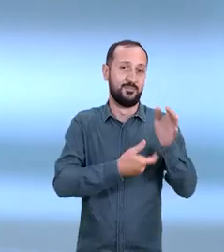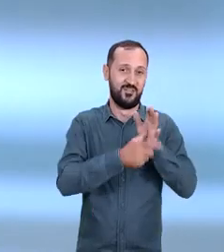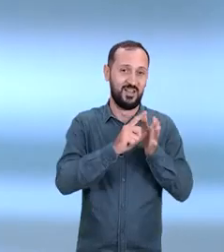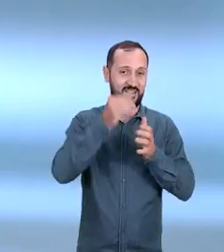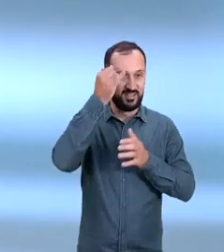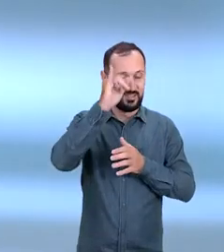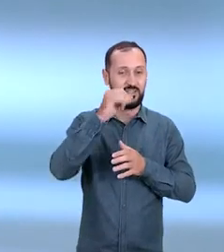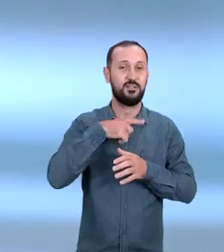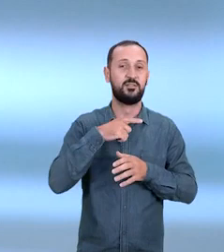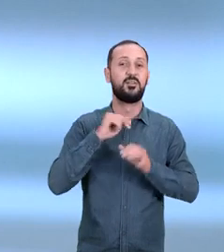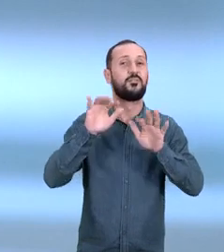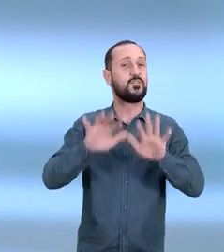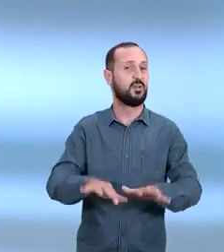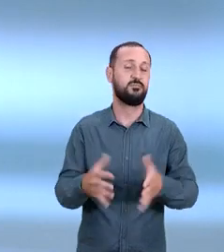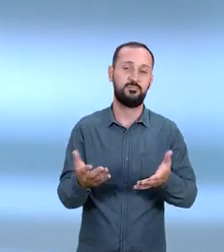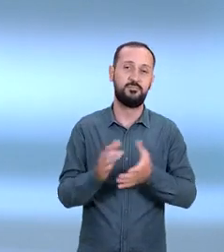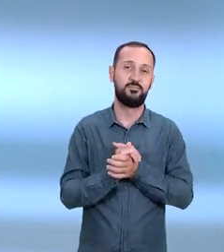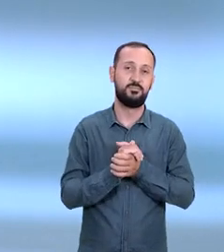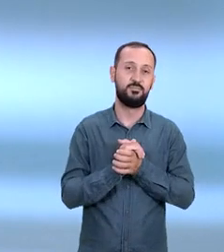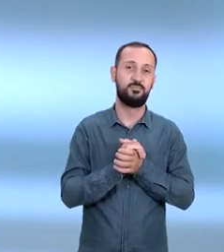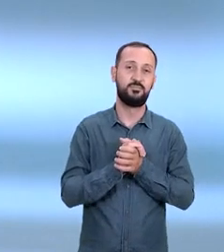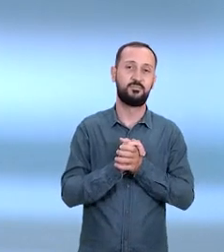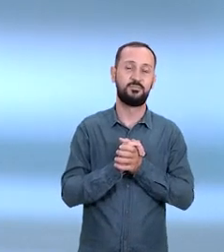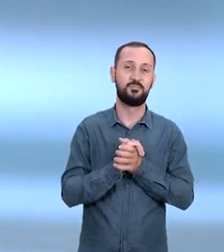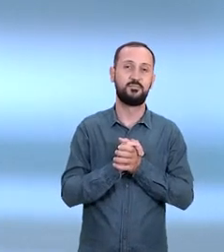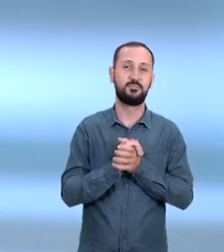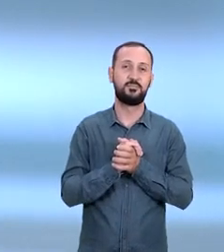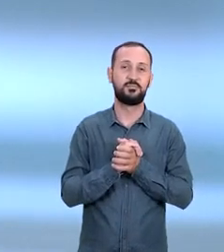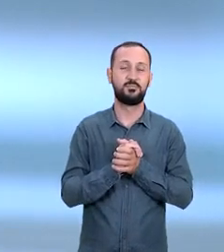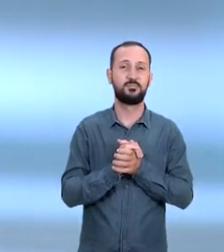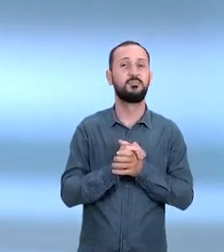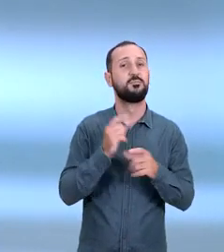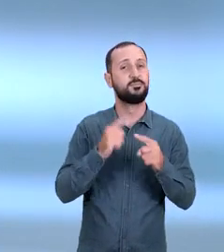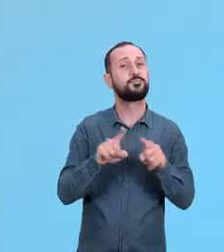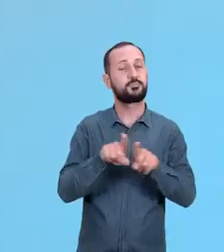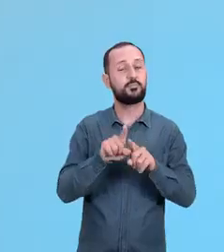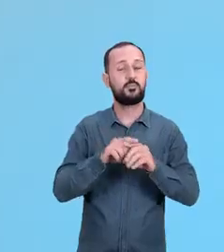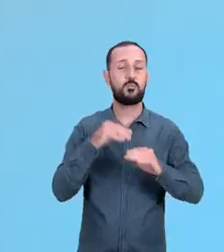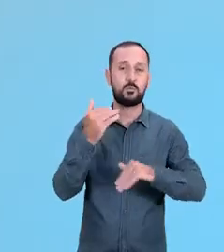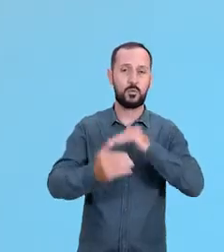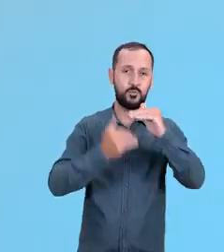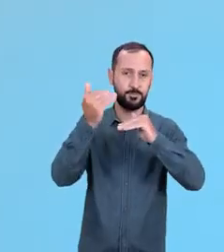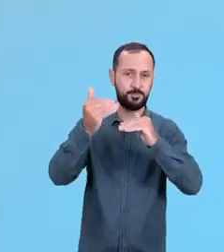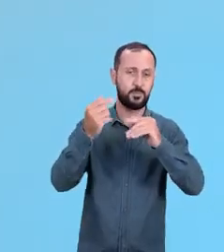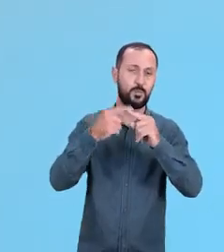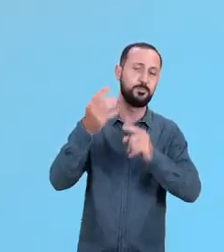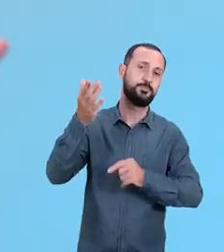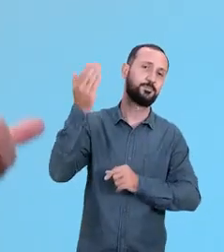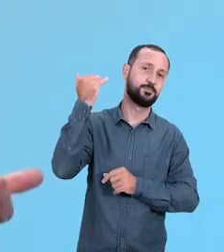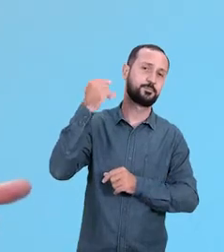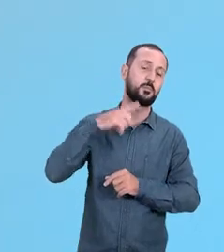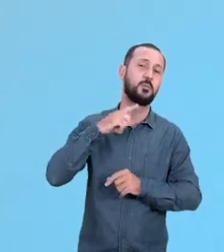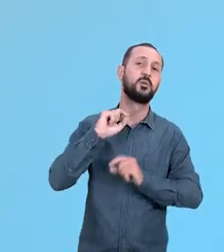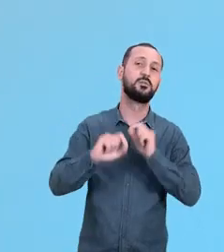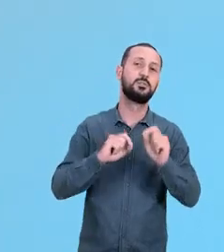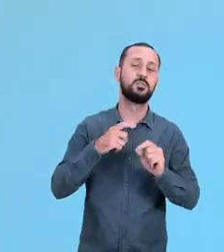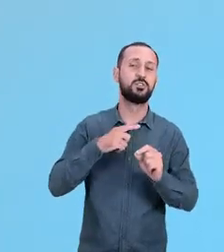elas vieram para ficar, porque elas também evoluem. Antigamente